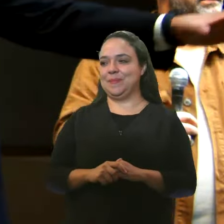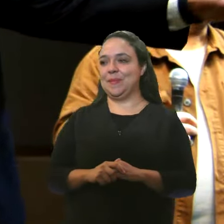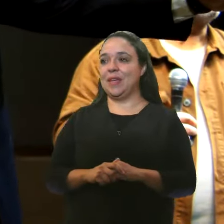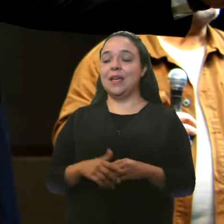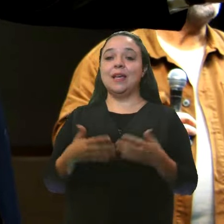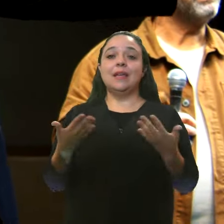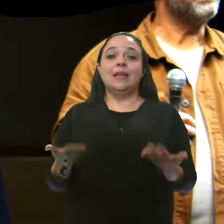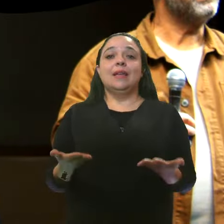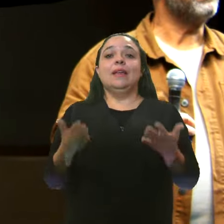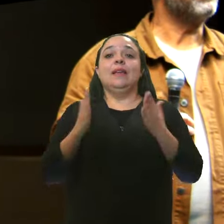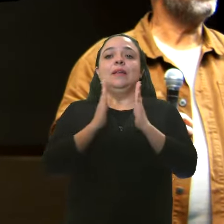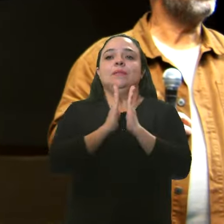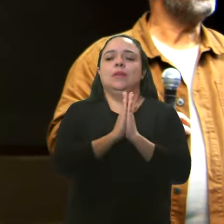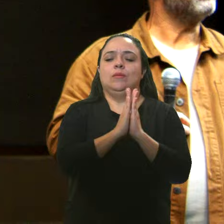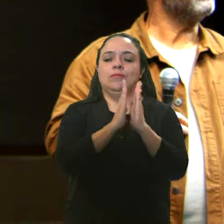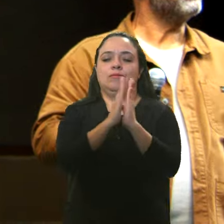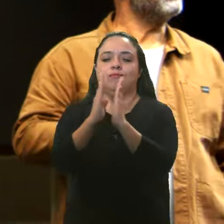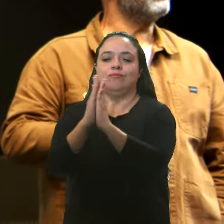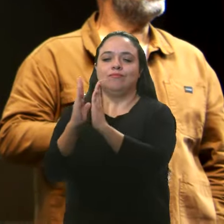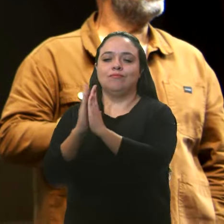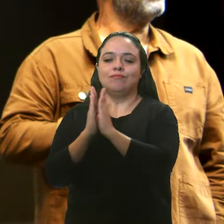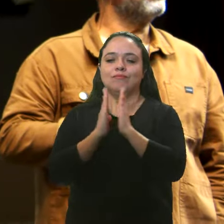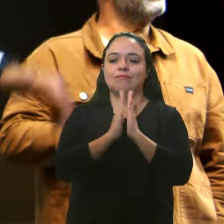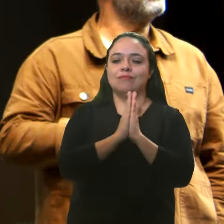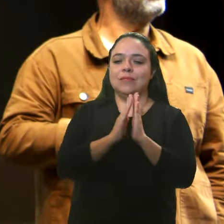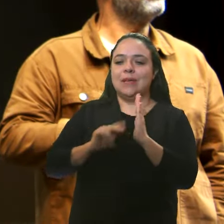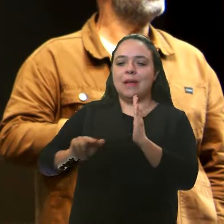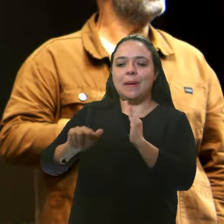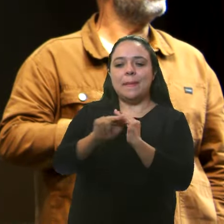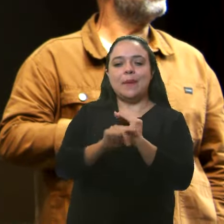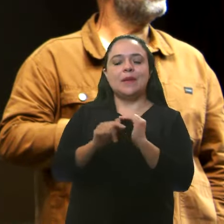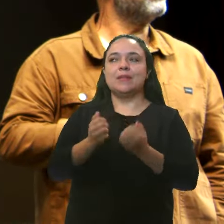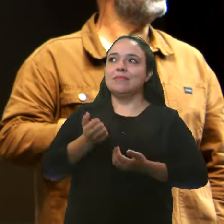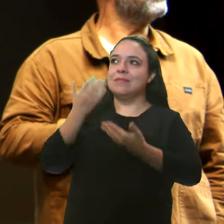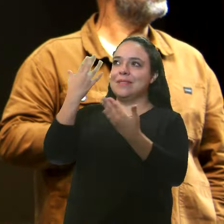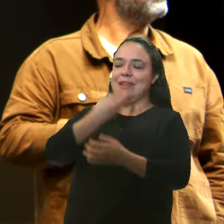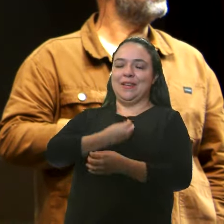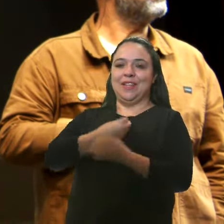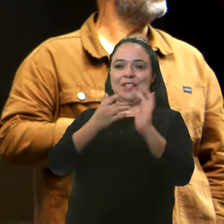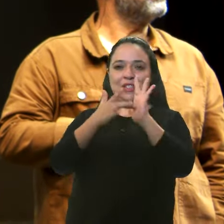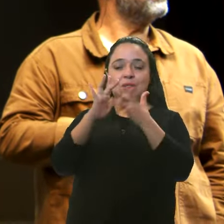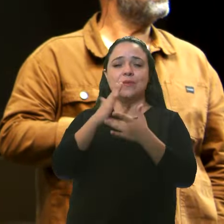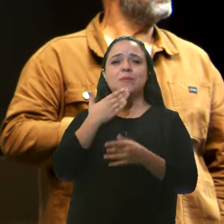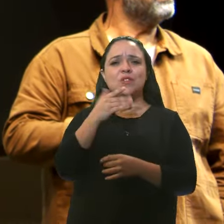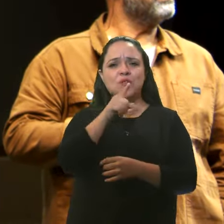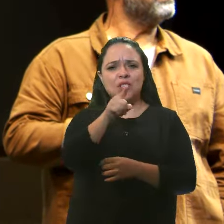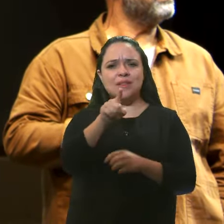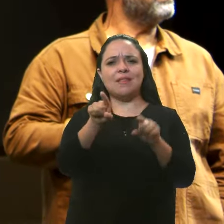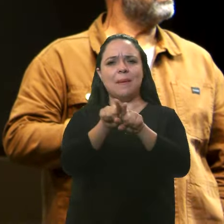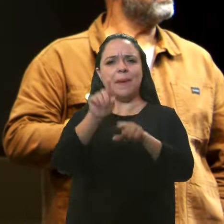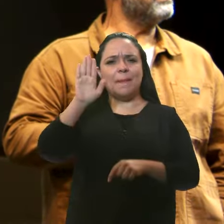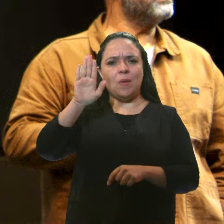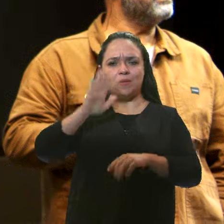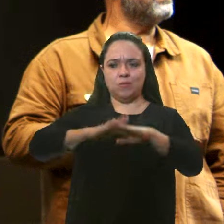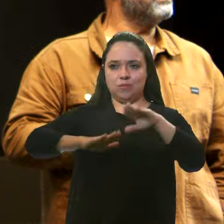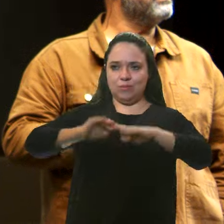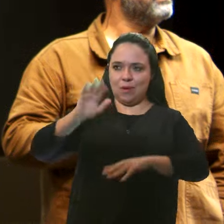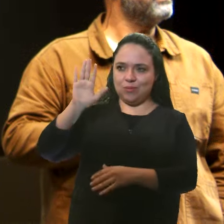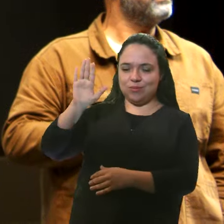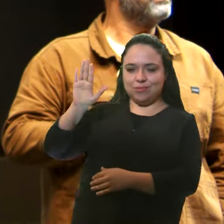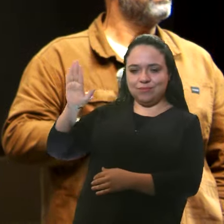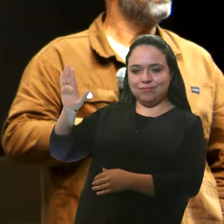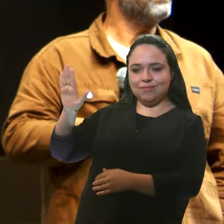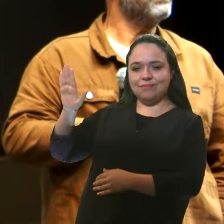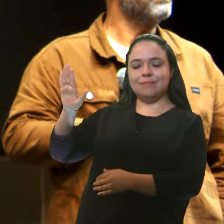Enquanto os irmãos aqui vão recebendo uma oração para entregar a vida para Jesus, eu quero te pedir que você também estenda a mão para cá. Nós vamos orar por eles e